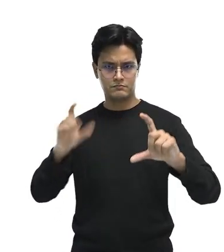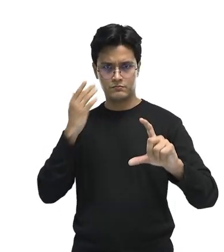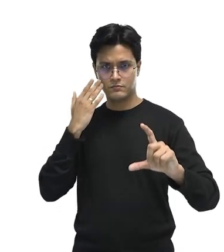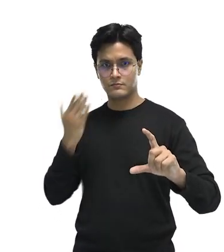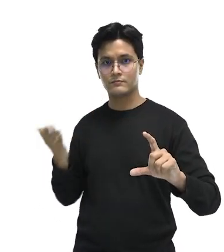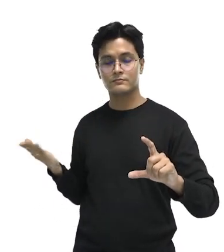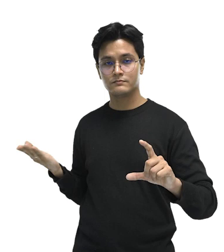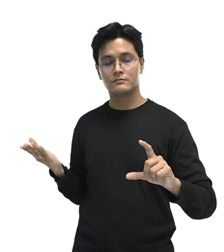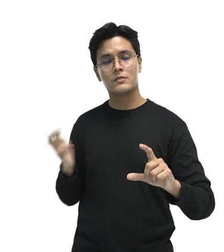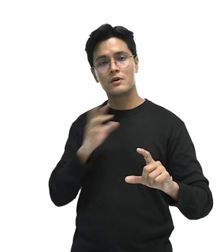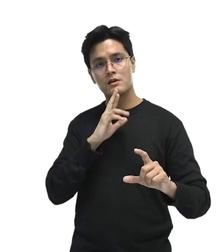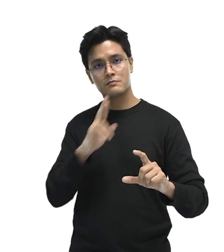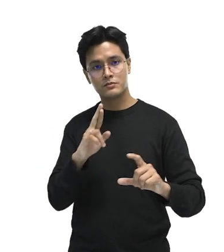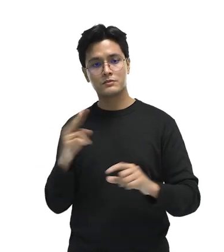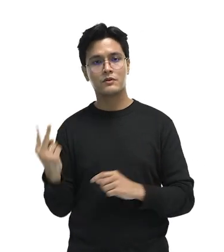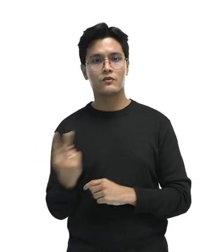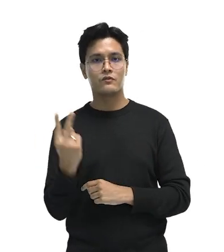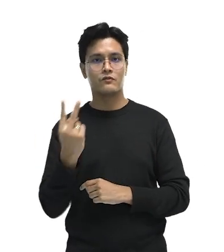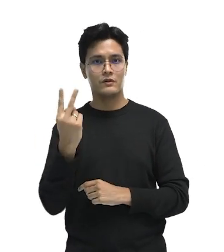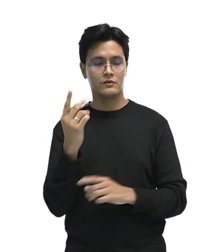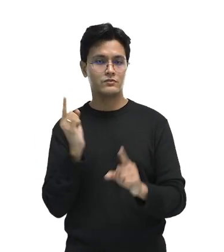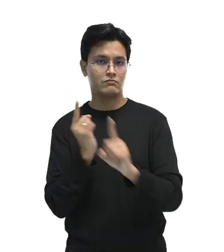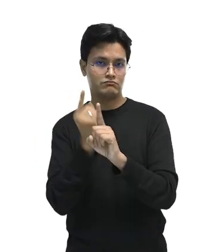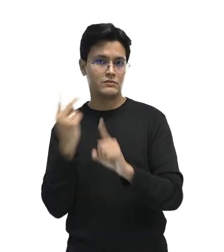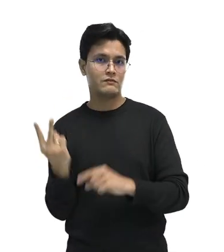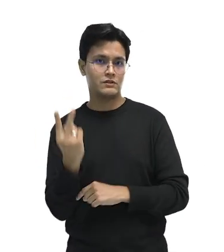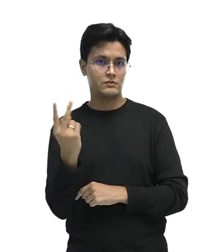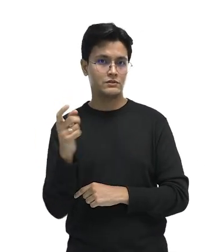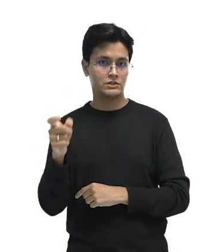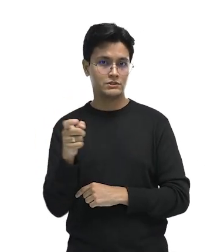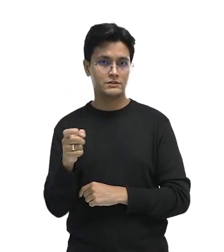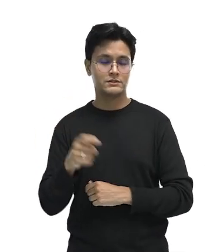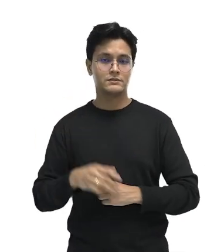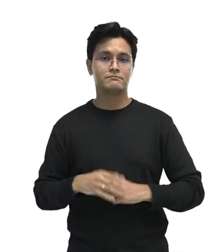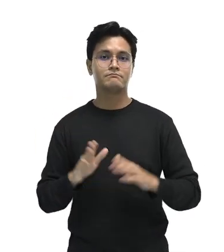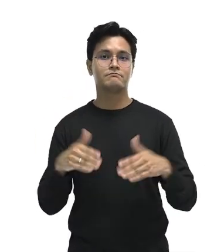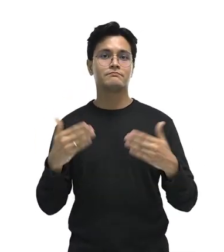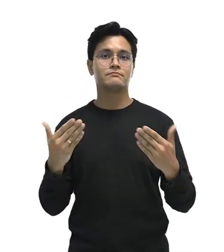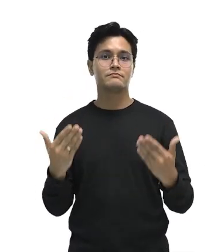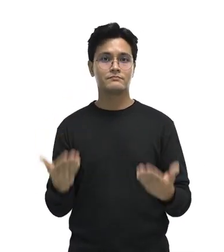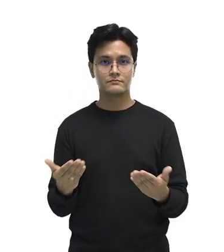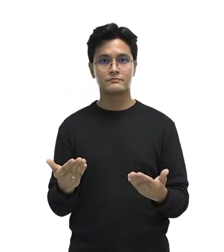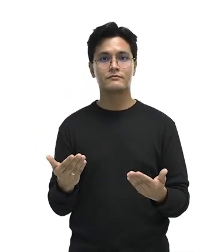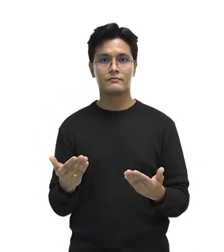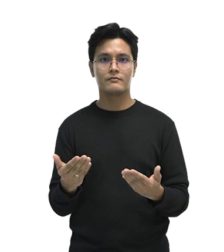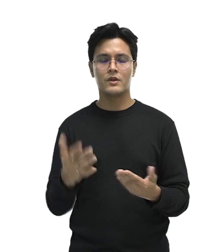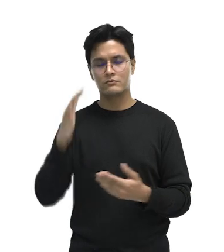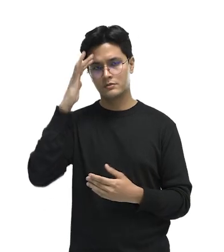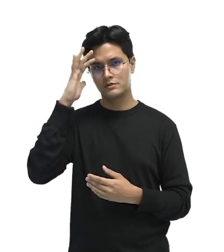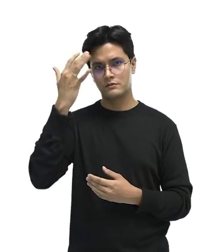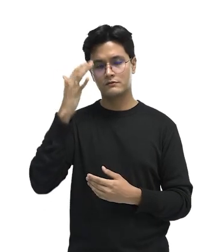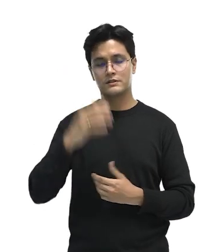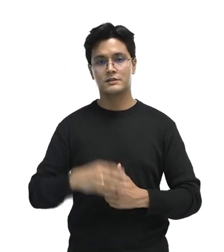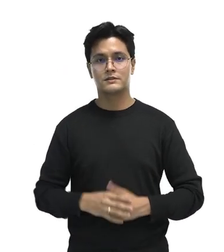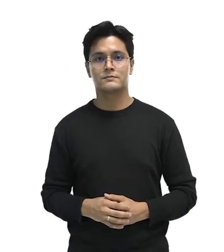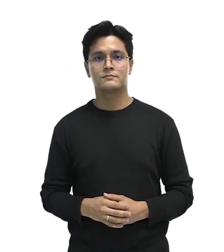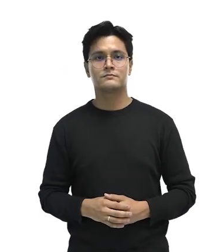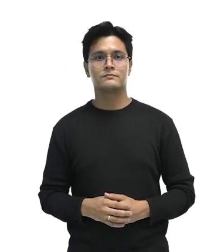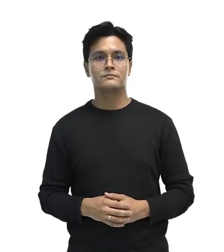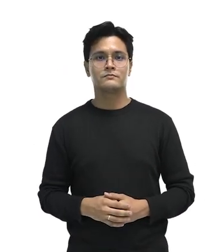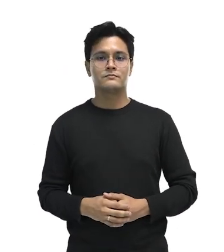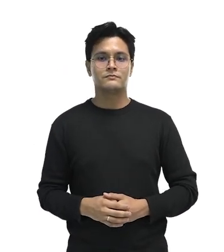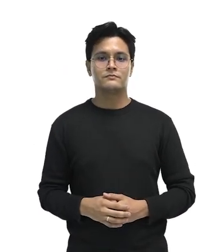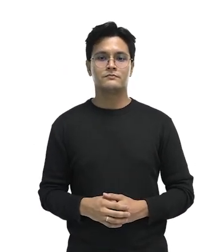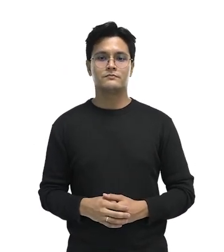só responder o valor, encontrar mesmo o valor de x. Tudo bem, então vamos correr para o abraço aqui. Ó.